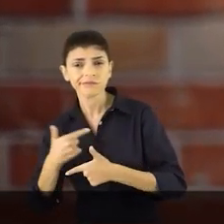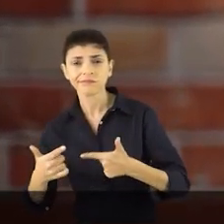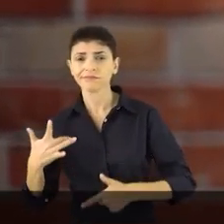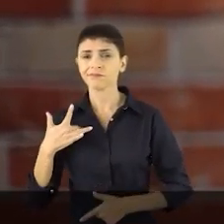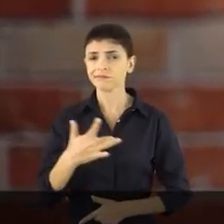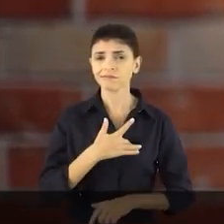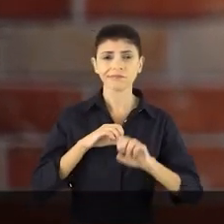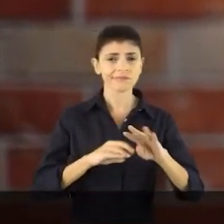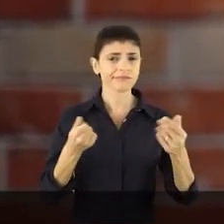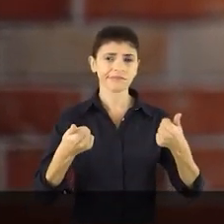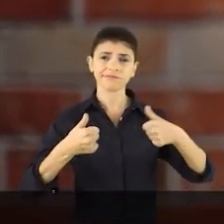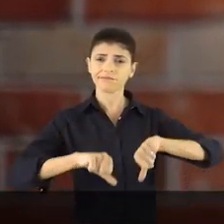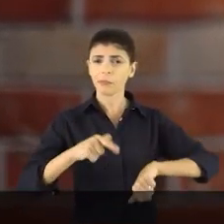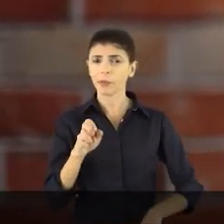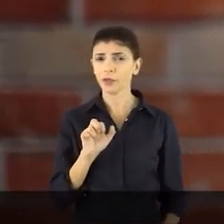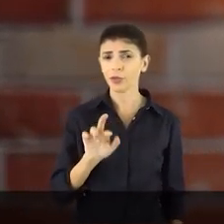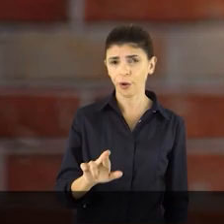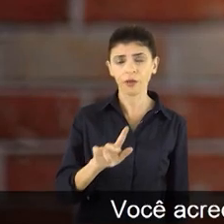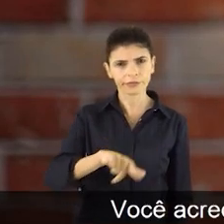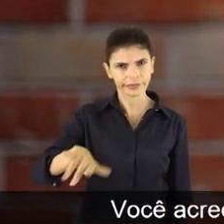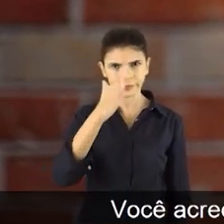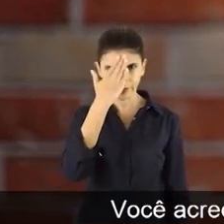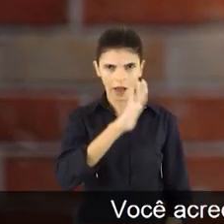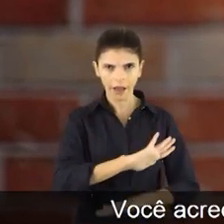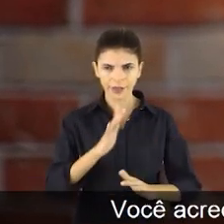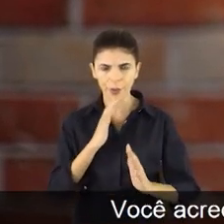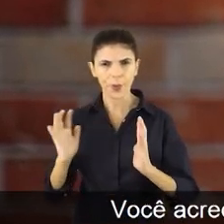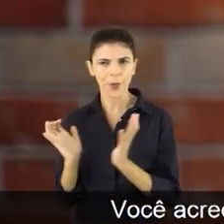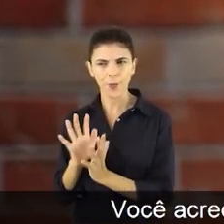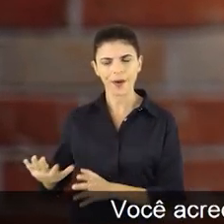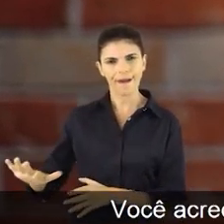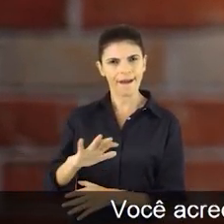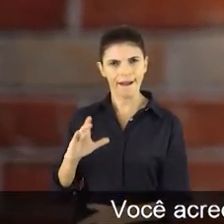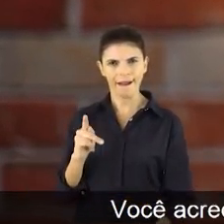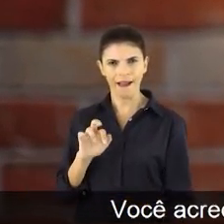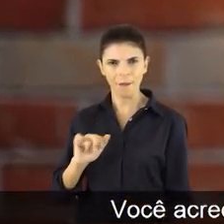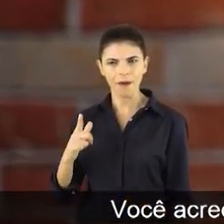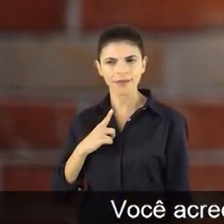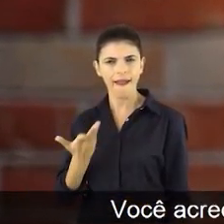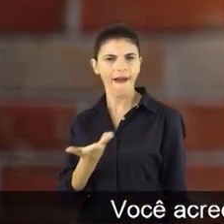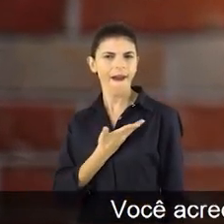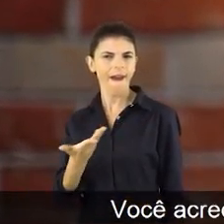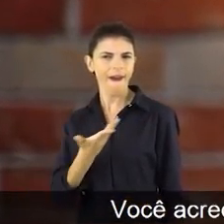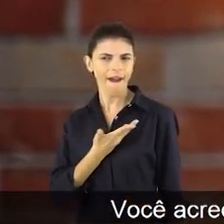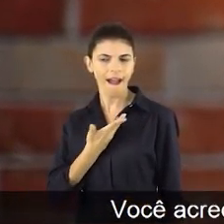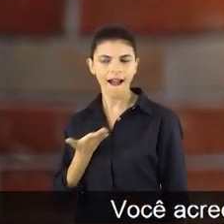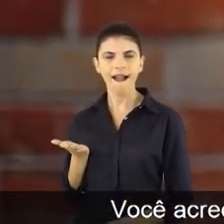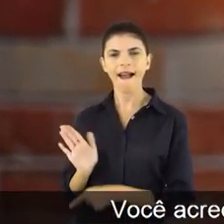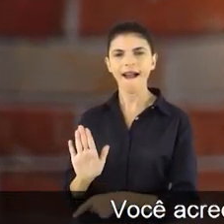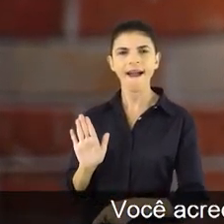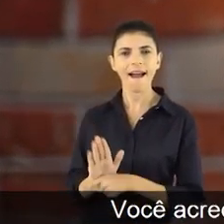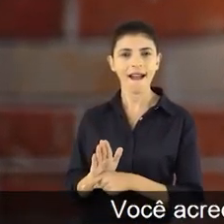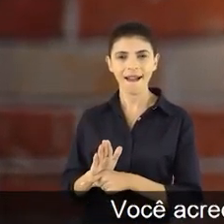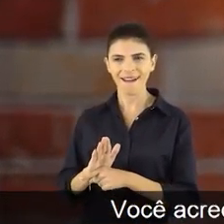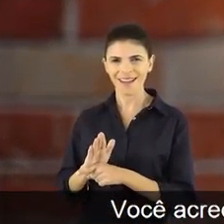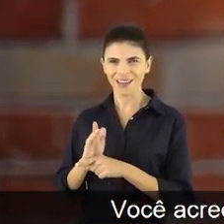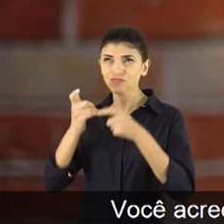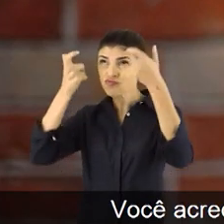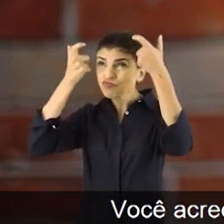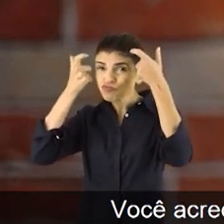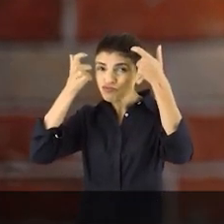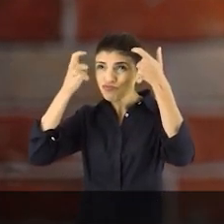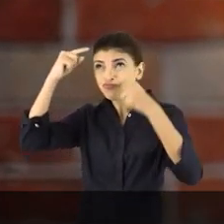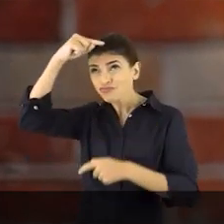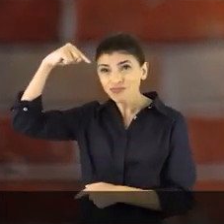saúde educação ficam cada vez piores Você acredita que na bandalheira do Cabral tinha algum amigo e colaborador